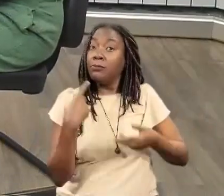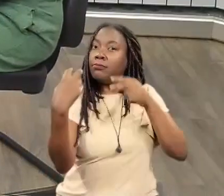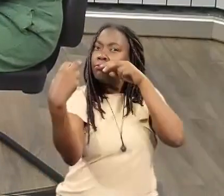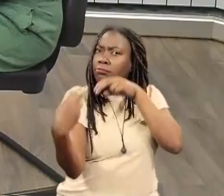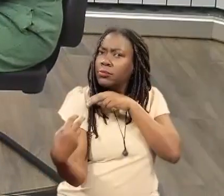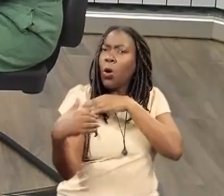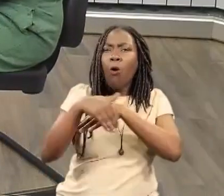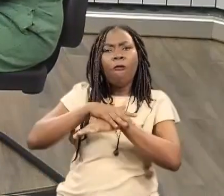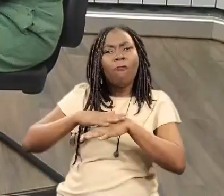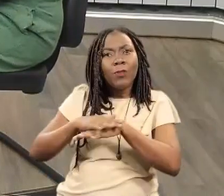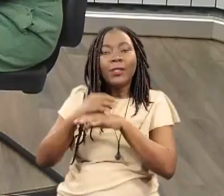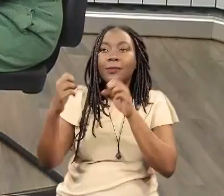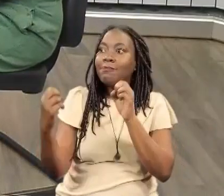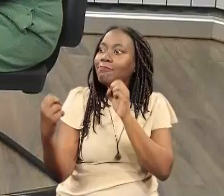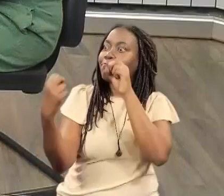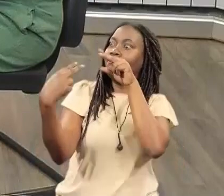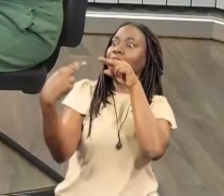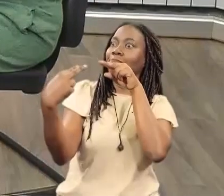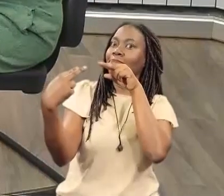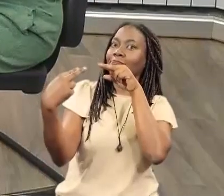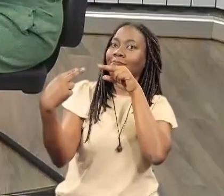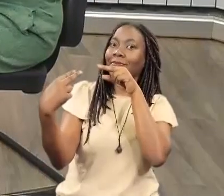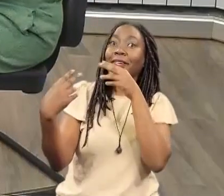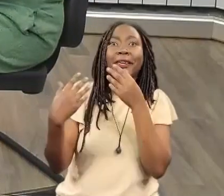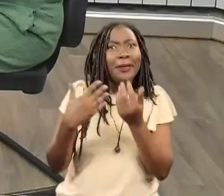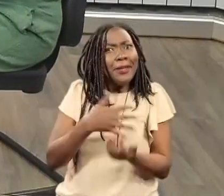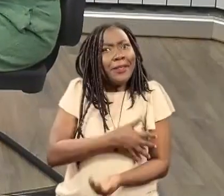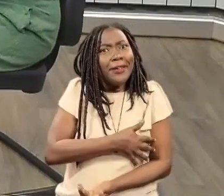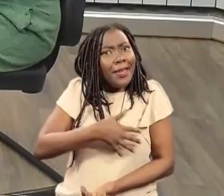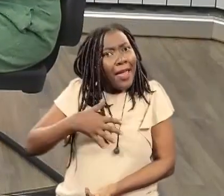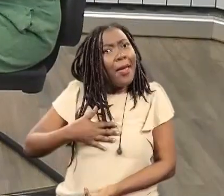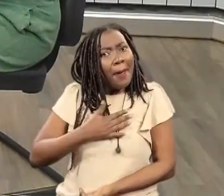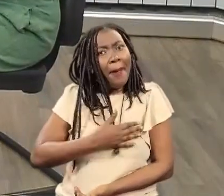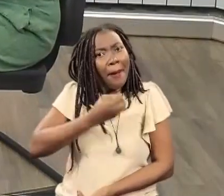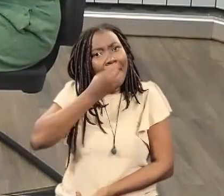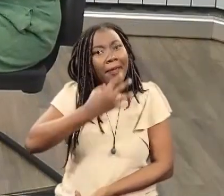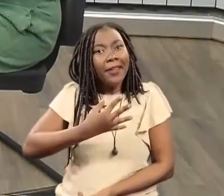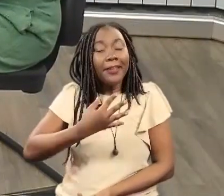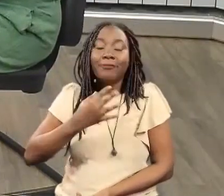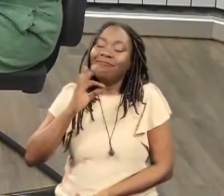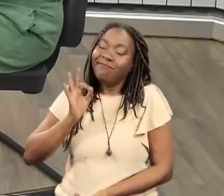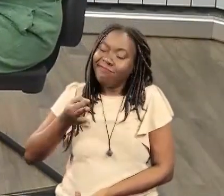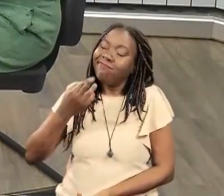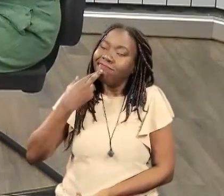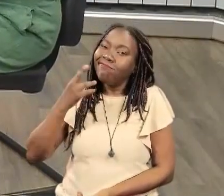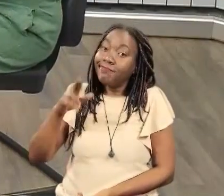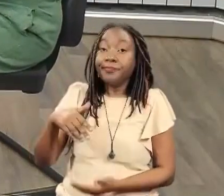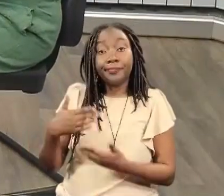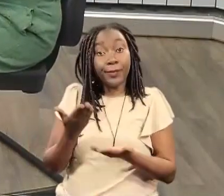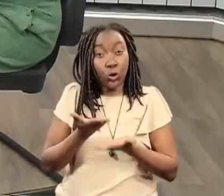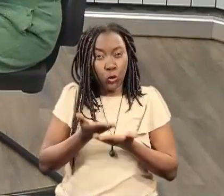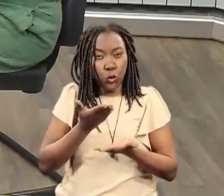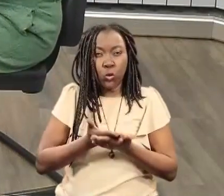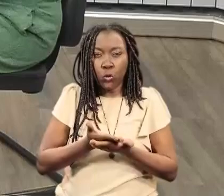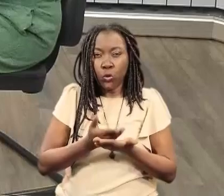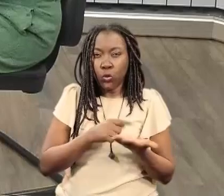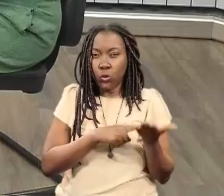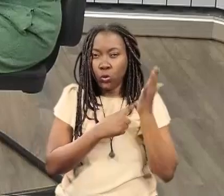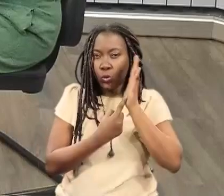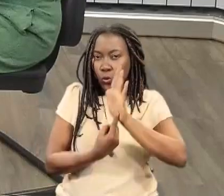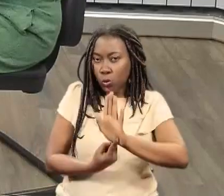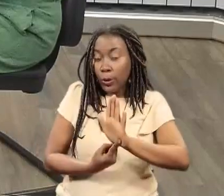Conversando, falando, se olhando, se vendo. E o quão prazeroso é isso. Exatamente, gente. Olha, estudos mostram